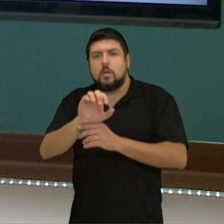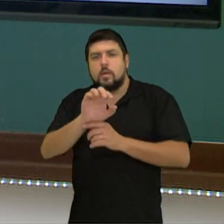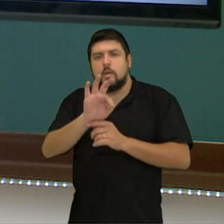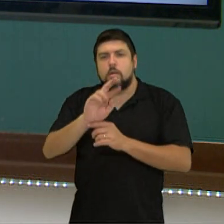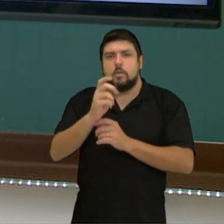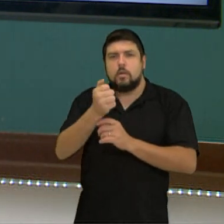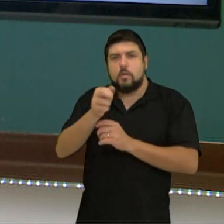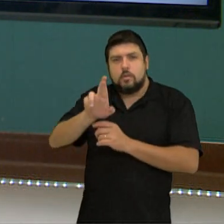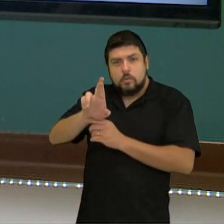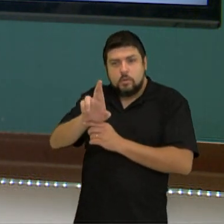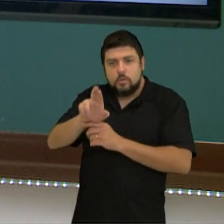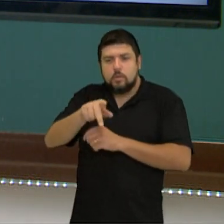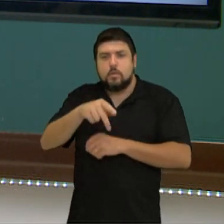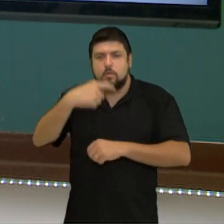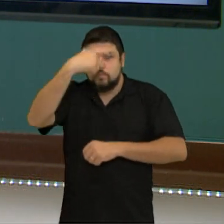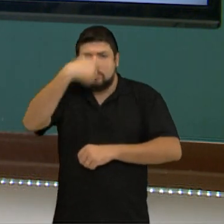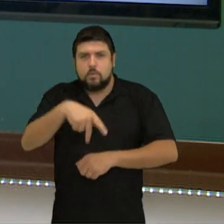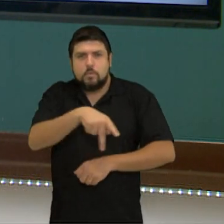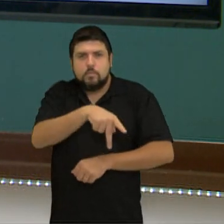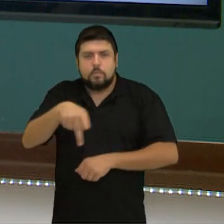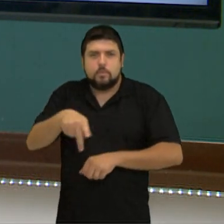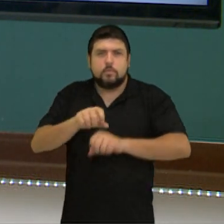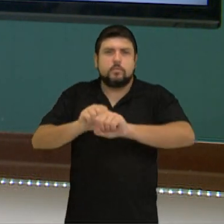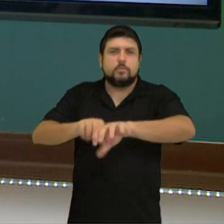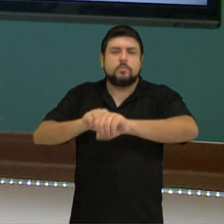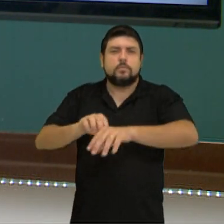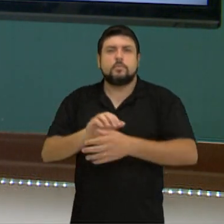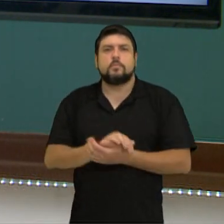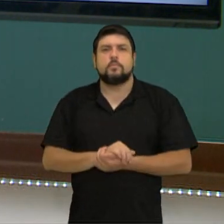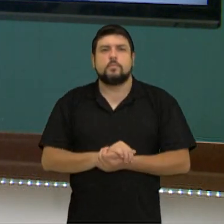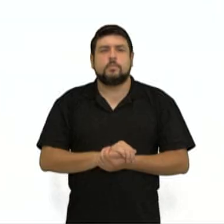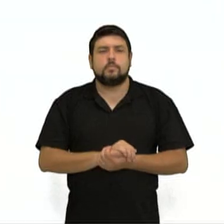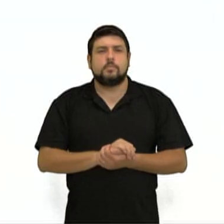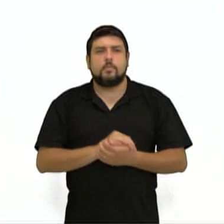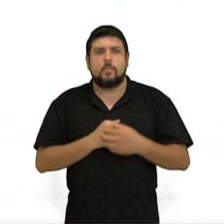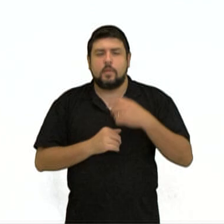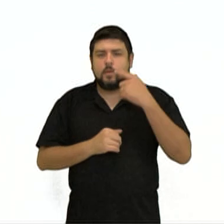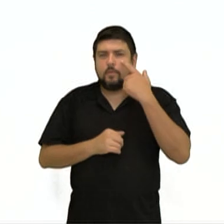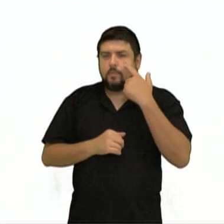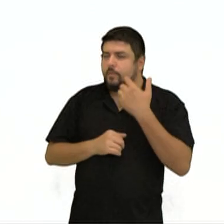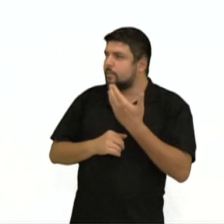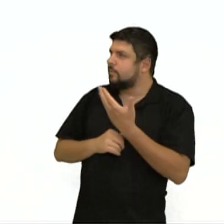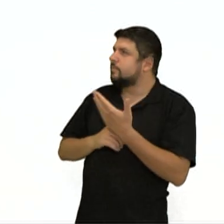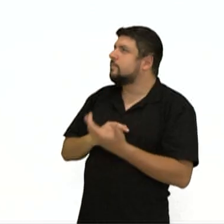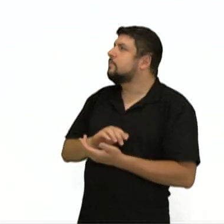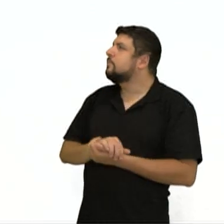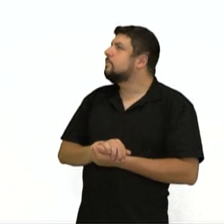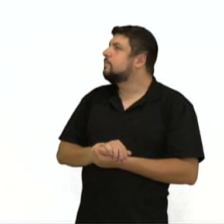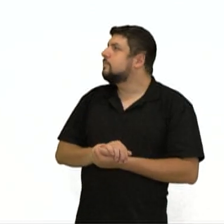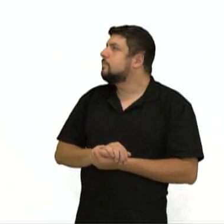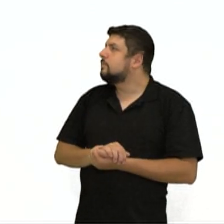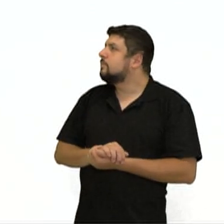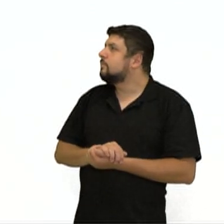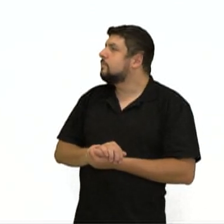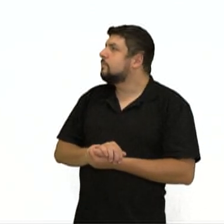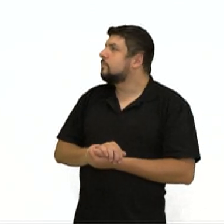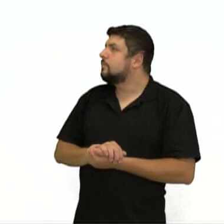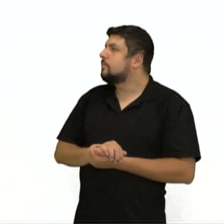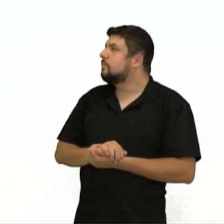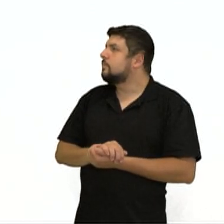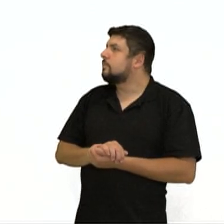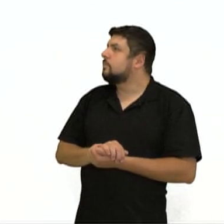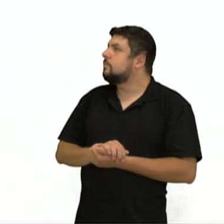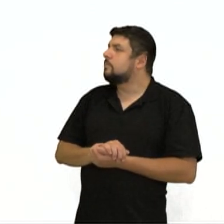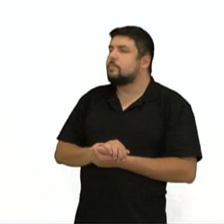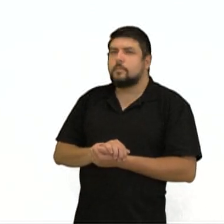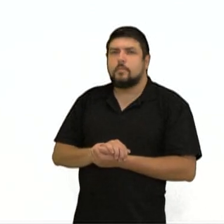disso? Ó. Group of letters attached before and after the root word. Esses